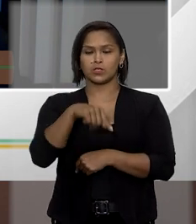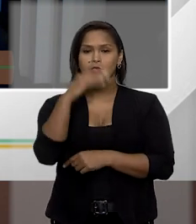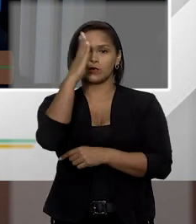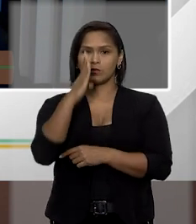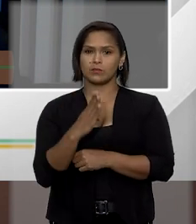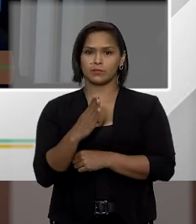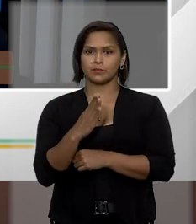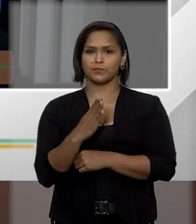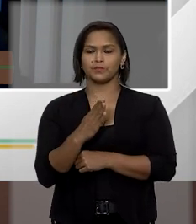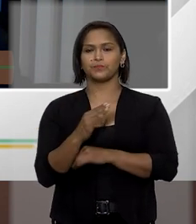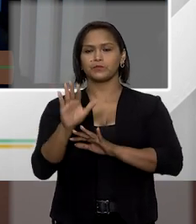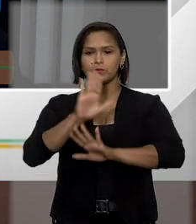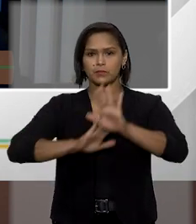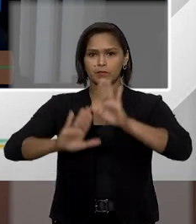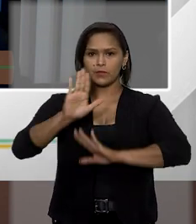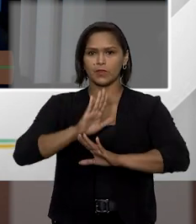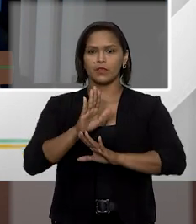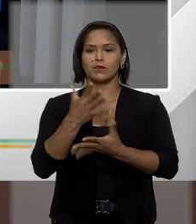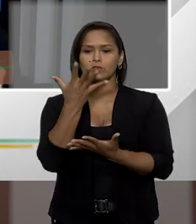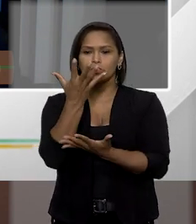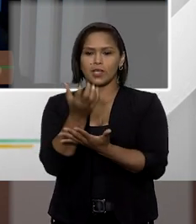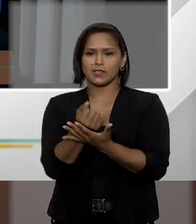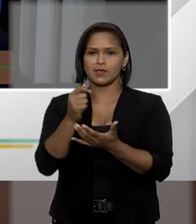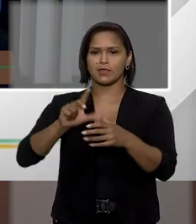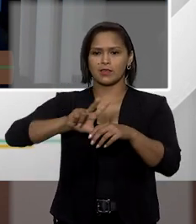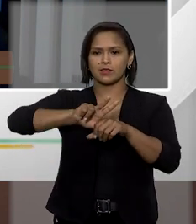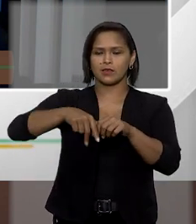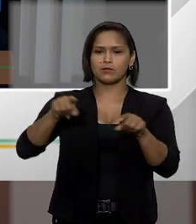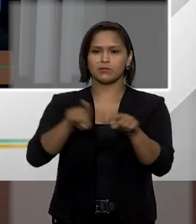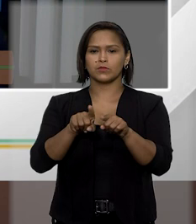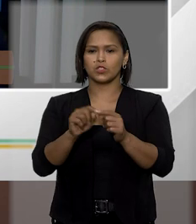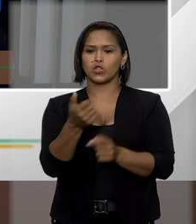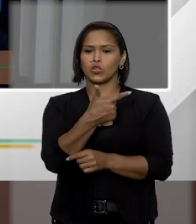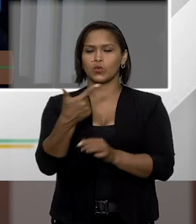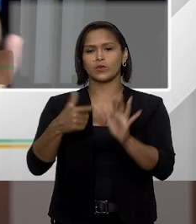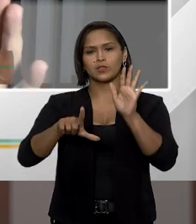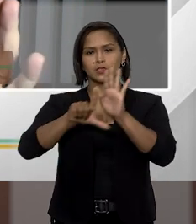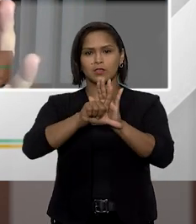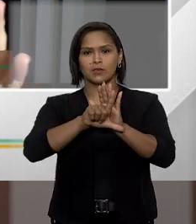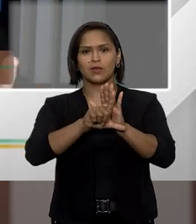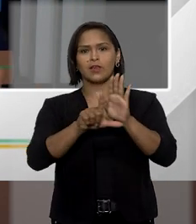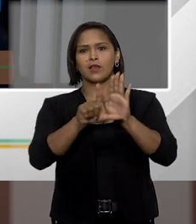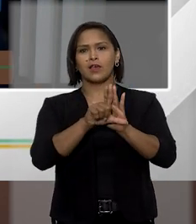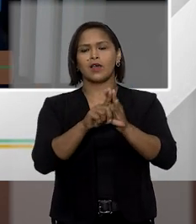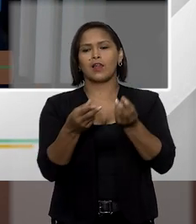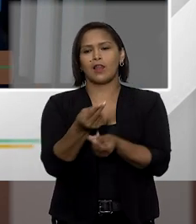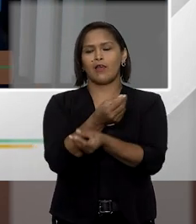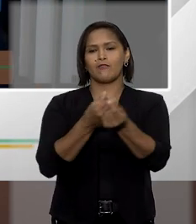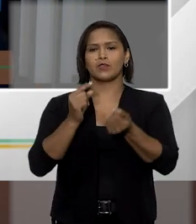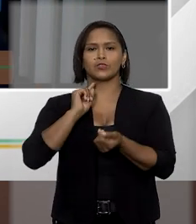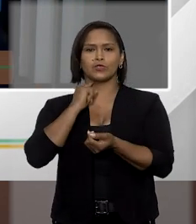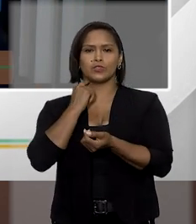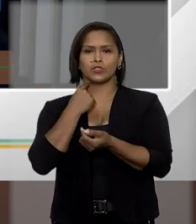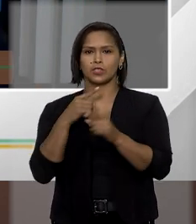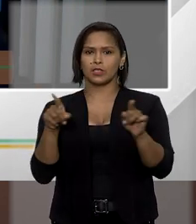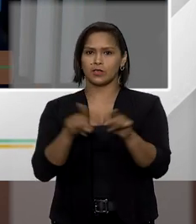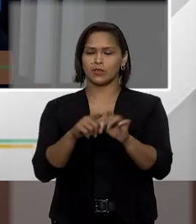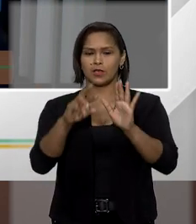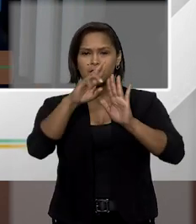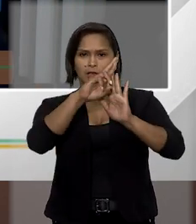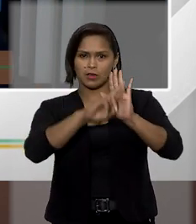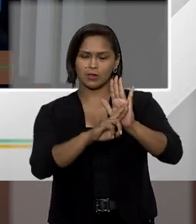Brasil previsões de compliance basicamente em duas legislações, a lei de lavagem de capitais e